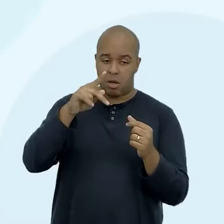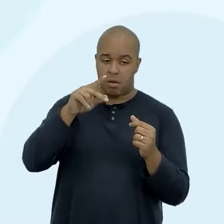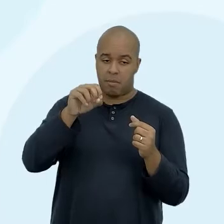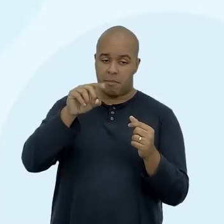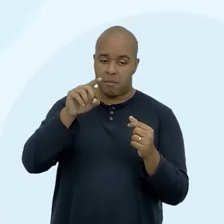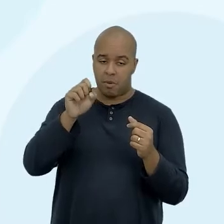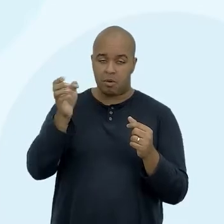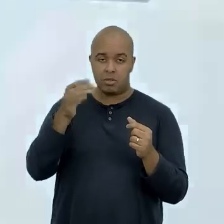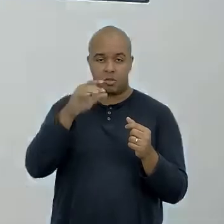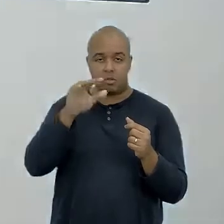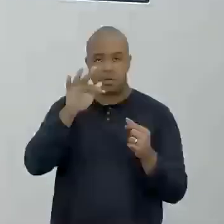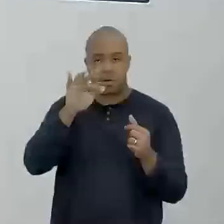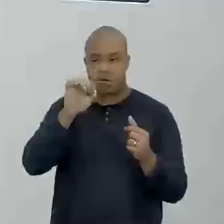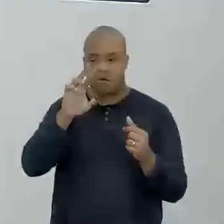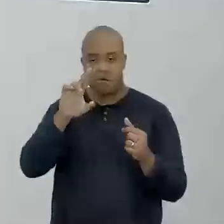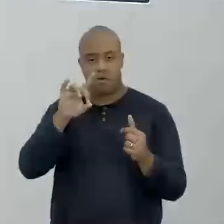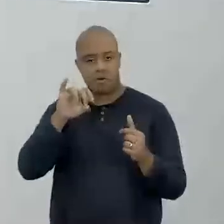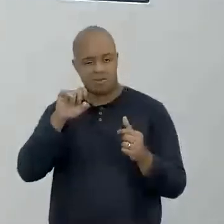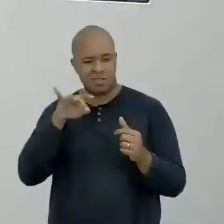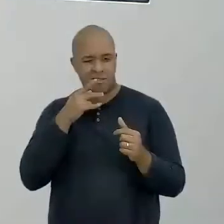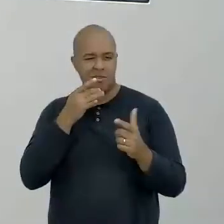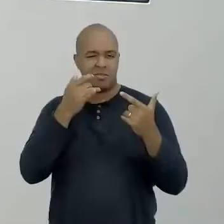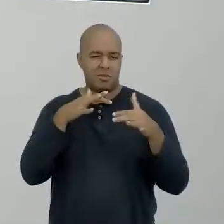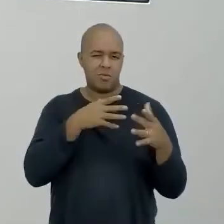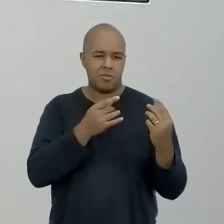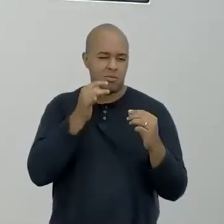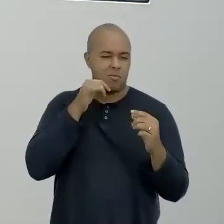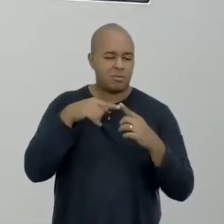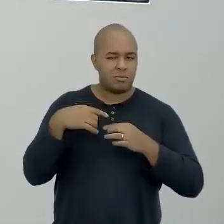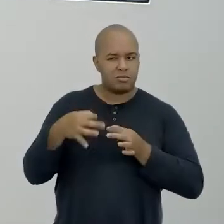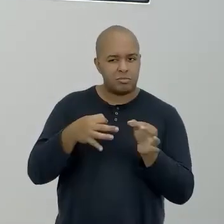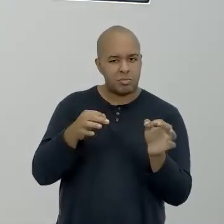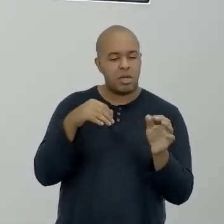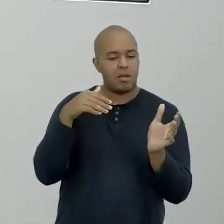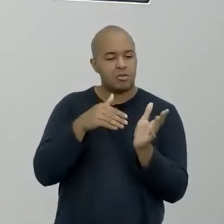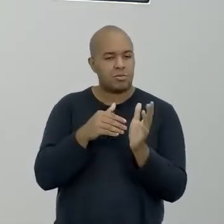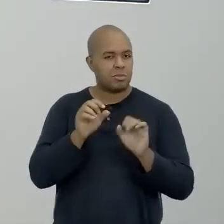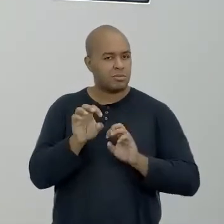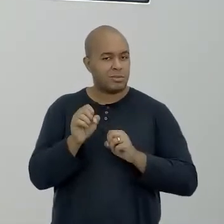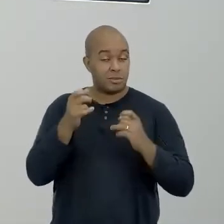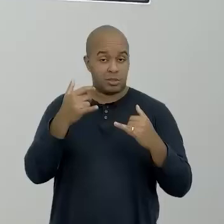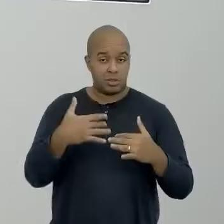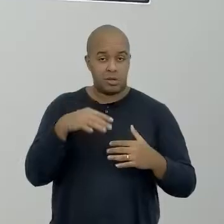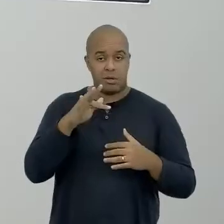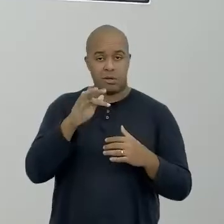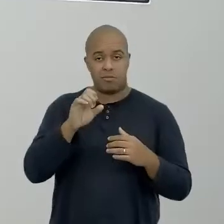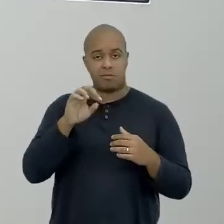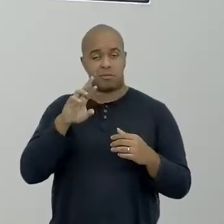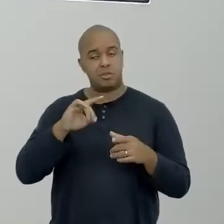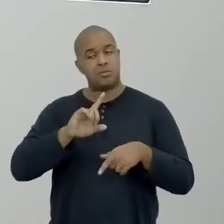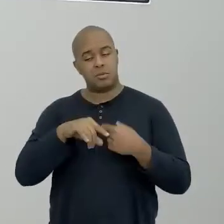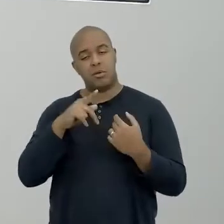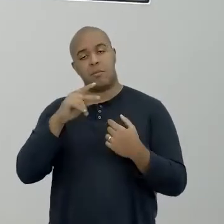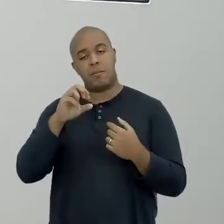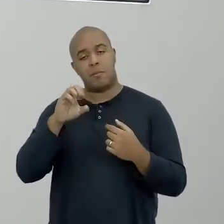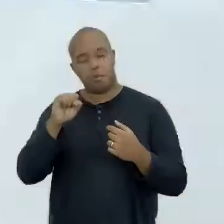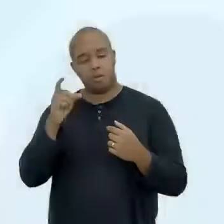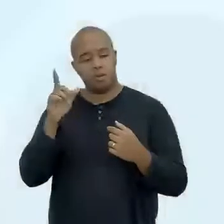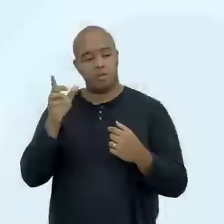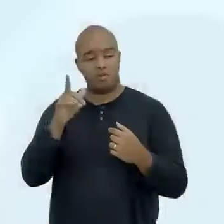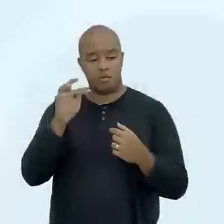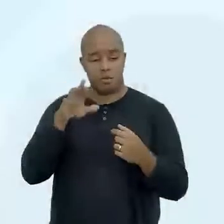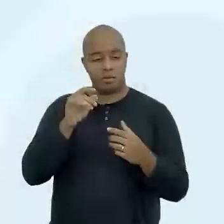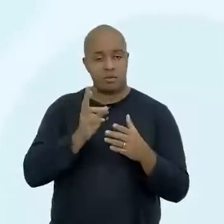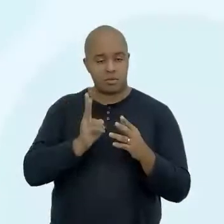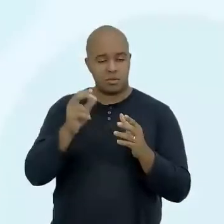de falar bastante com vocês, são sobre esses sistemas de produção, foram as últimas aulas fordista e pós-fordista, e eu vou continuar então